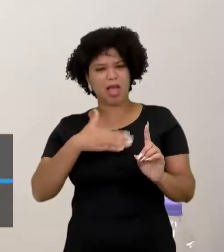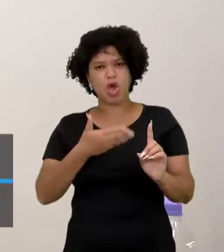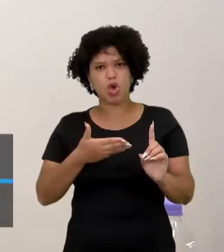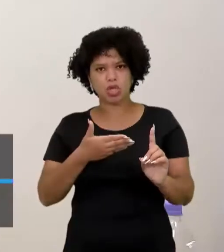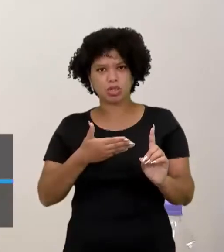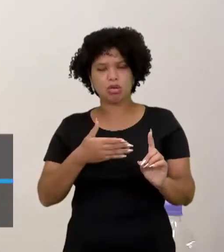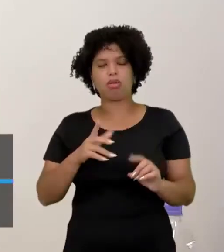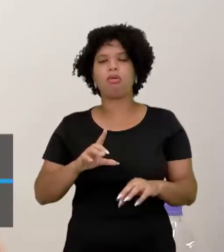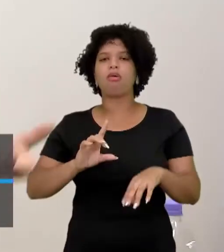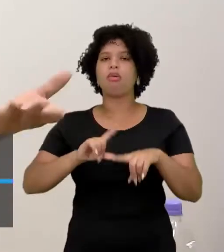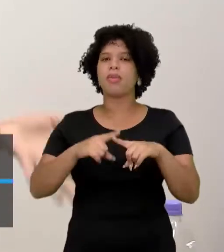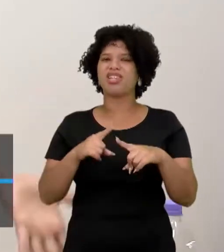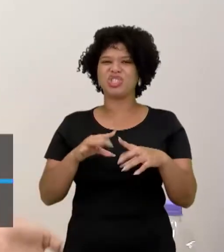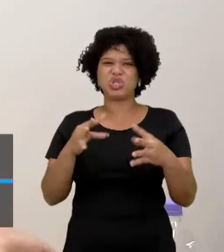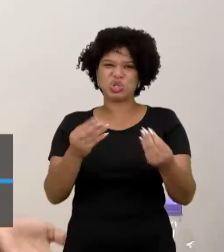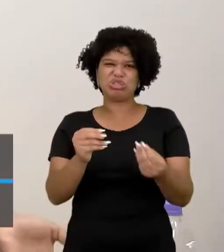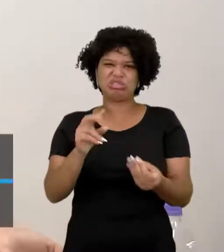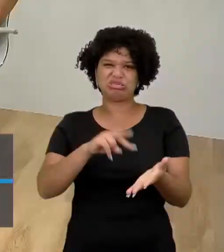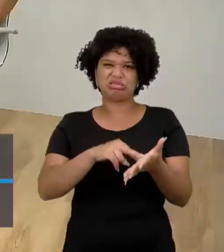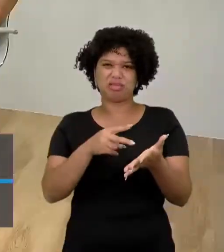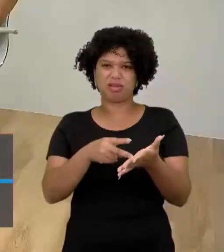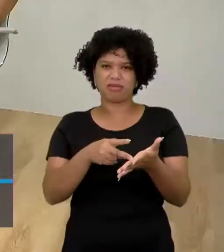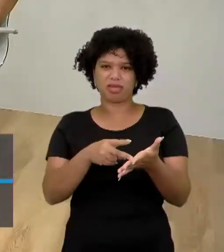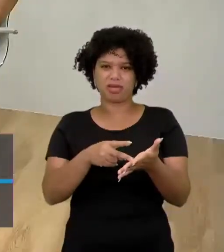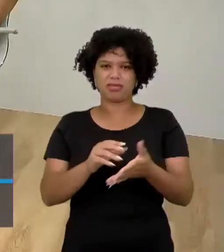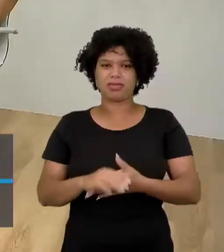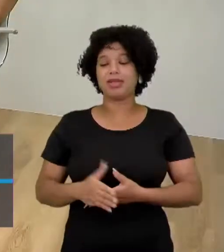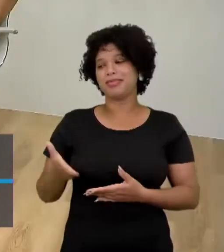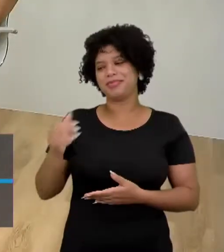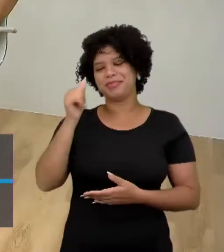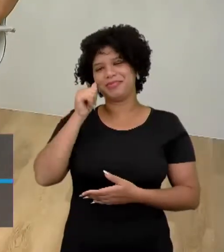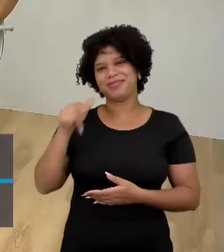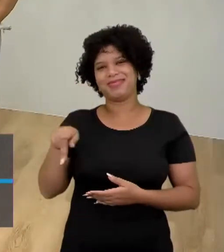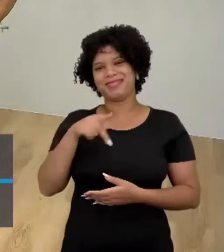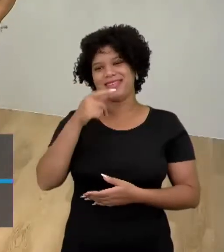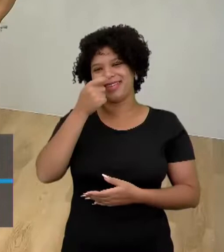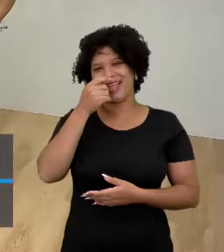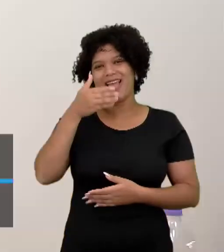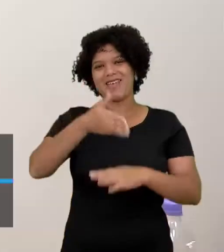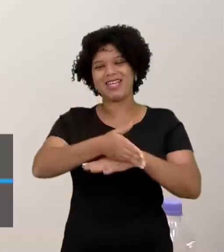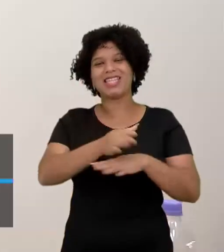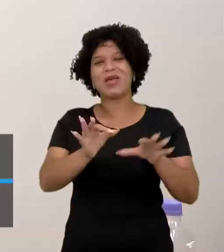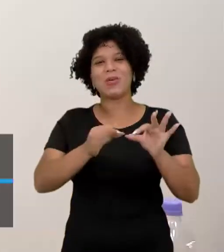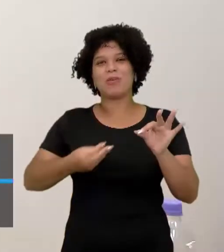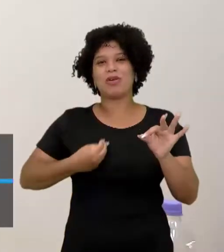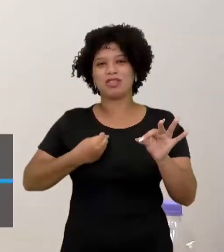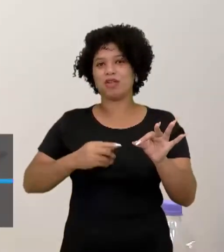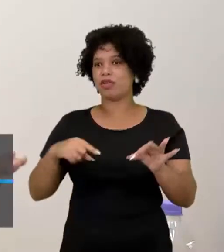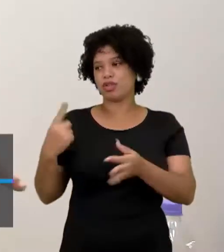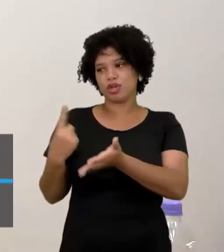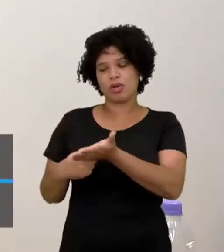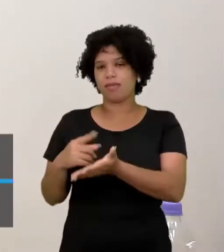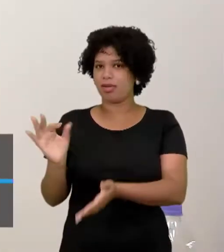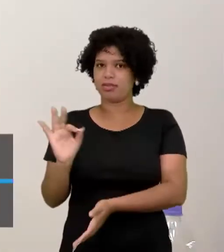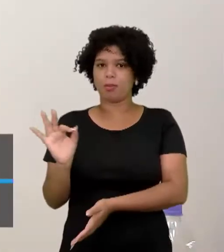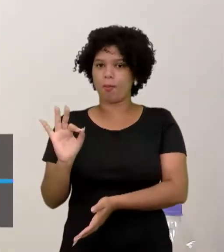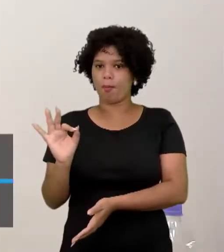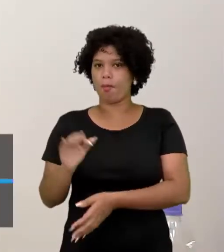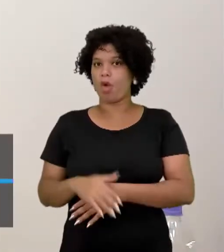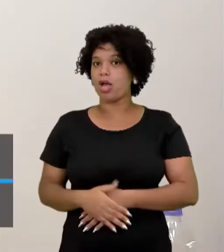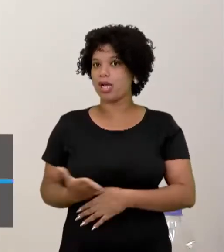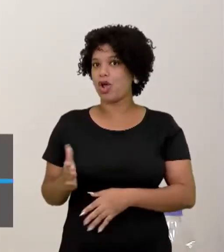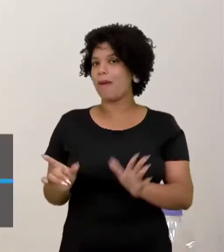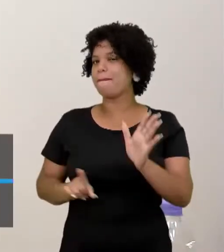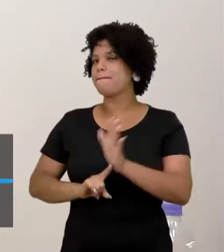é tudo. E já que a Fabi está participando, não, já é daqui do projeto de vida, e a gente nem combina, vou até colocá-la numa